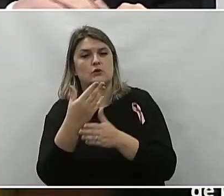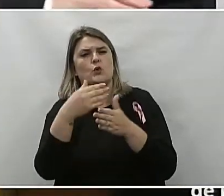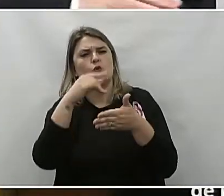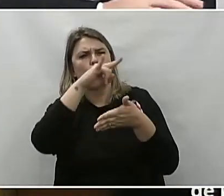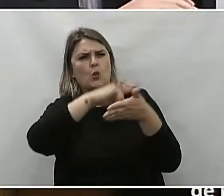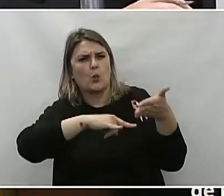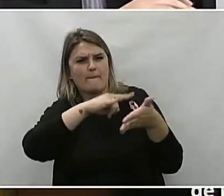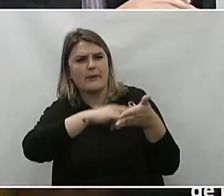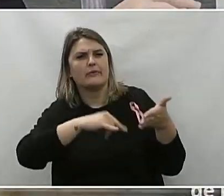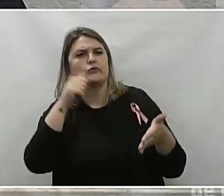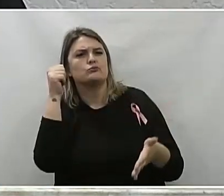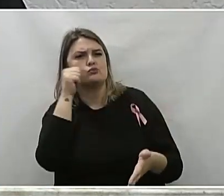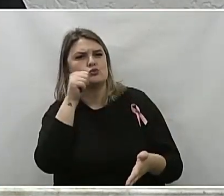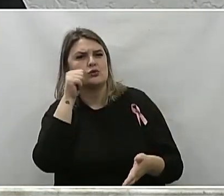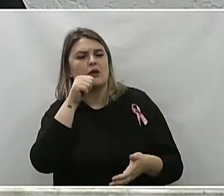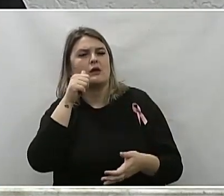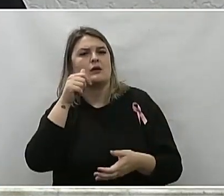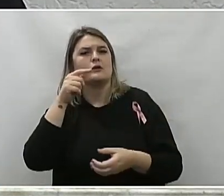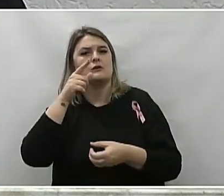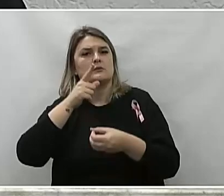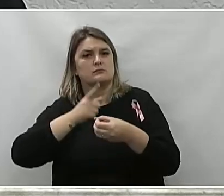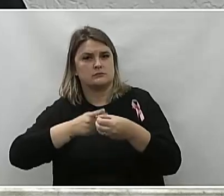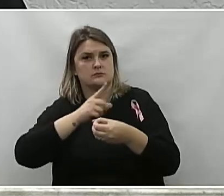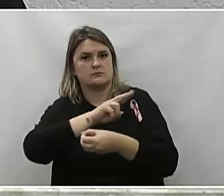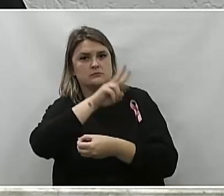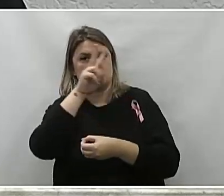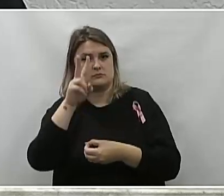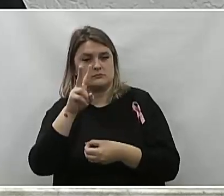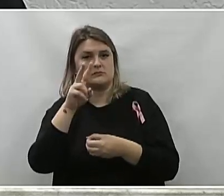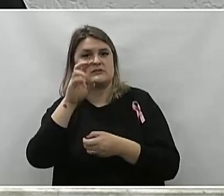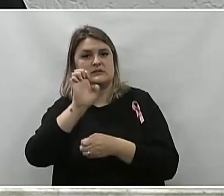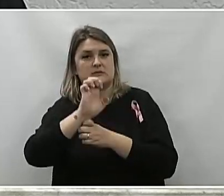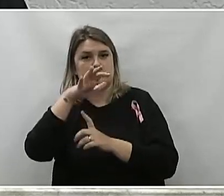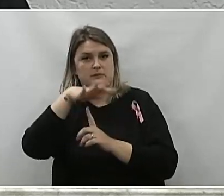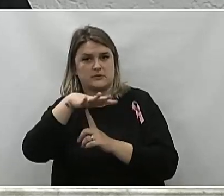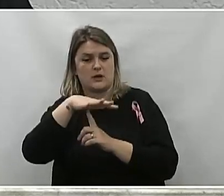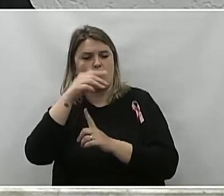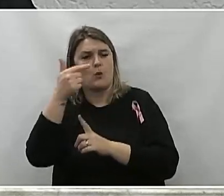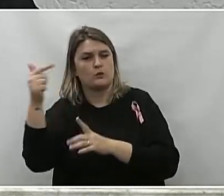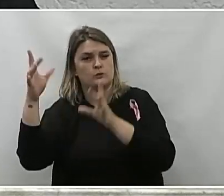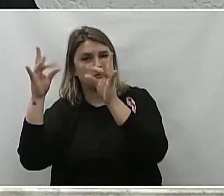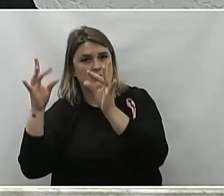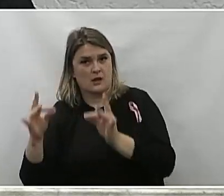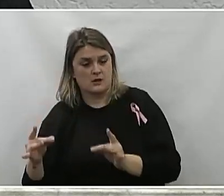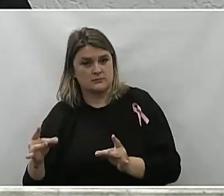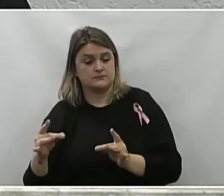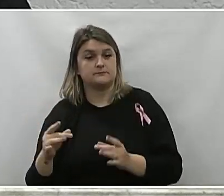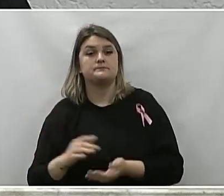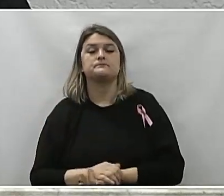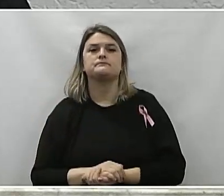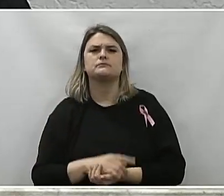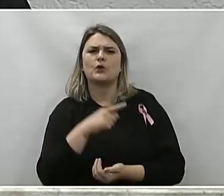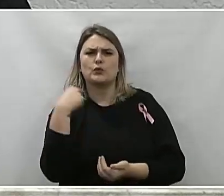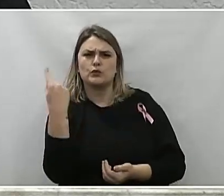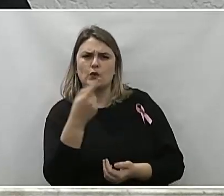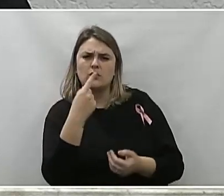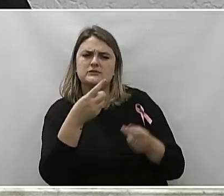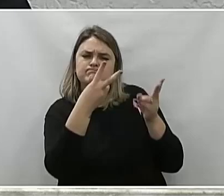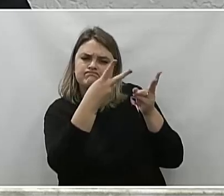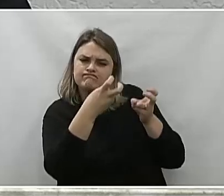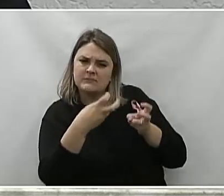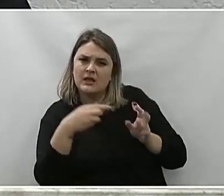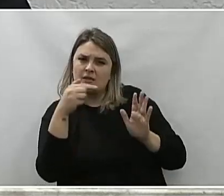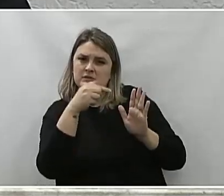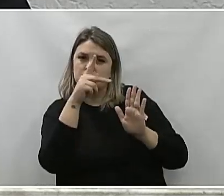dossiê mulheres de União da Vitória Paraná na forma que menciona e da outras providências fundamentação analisamos